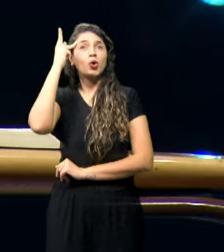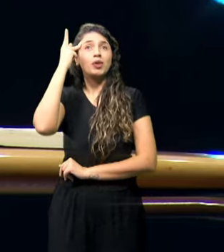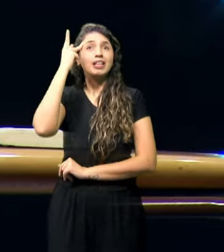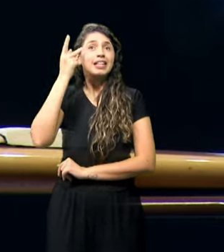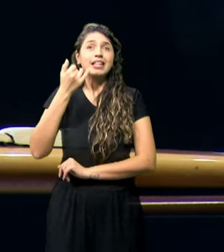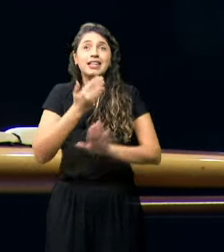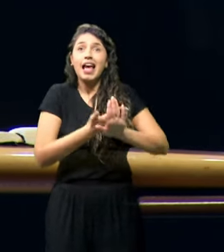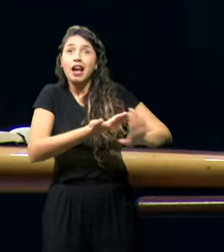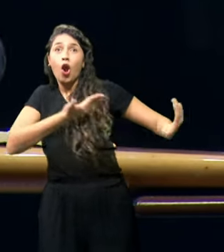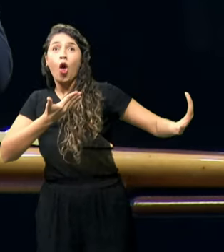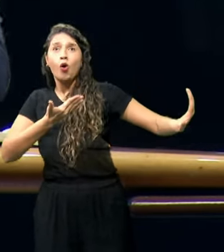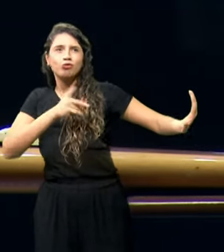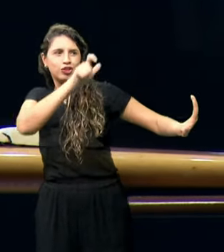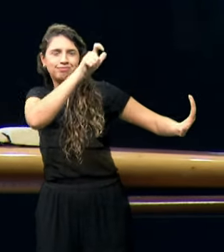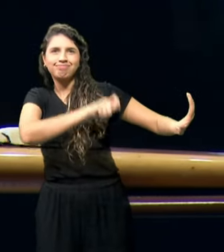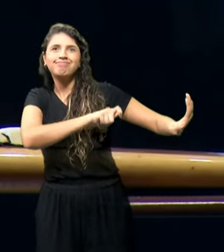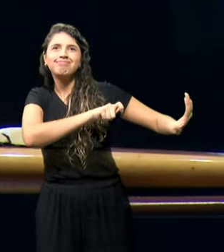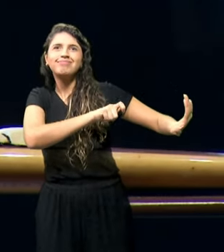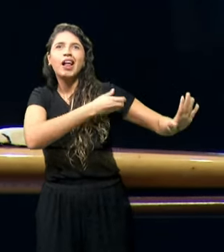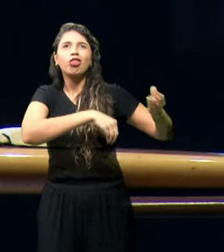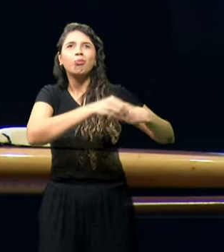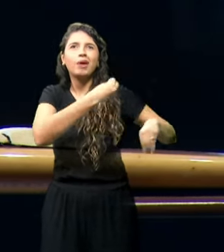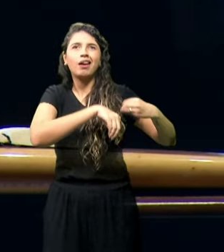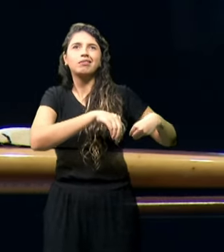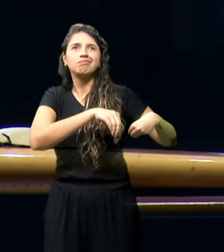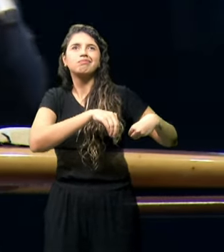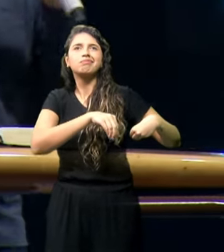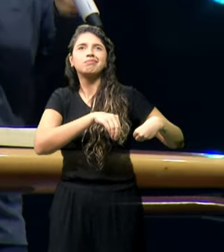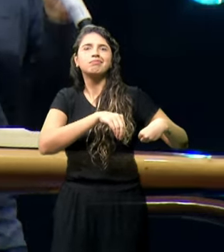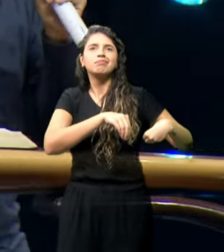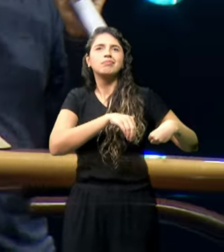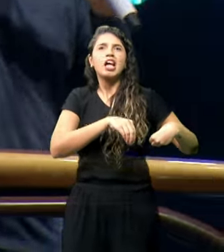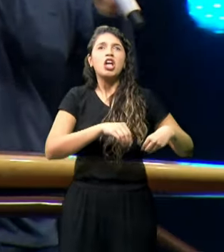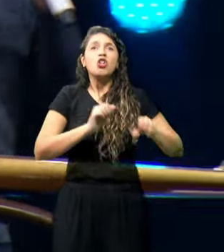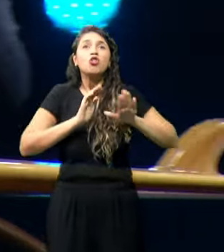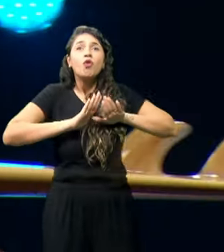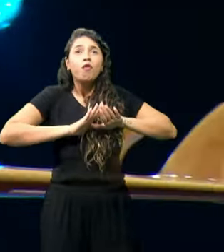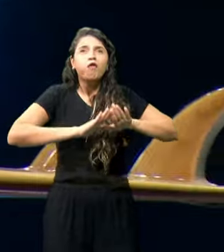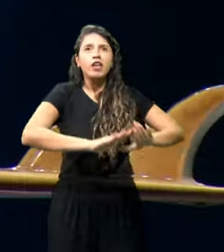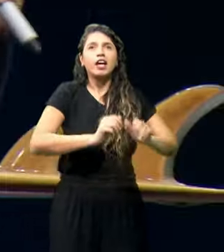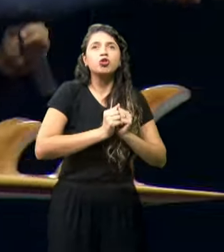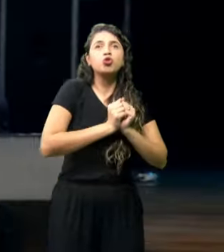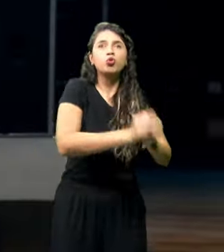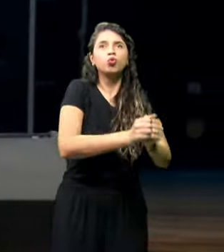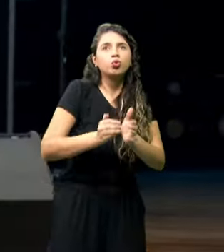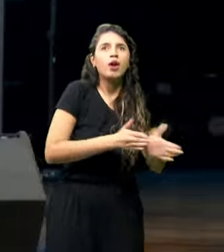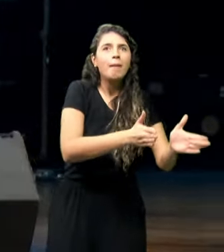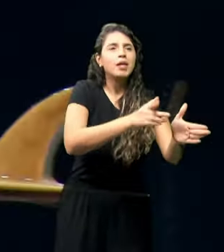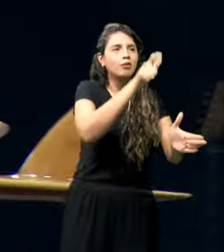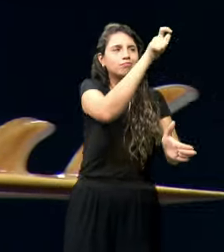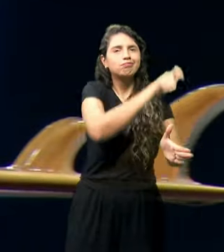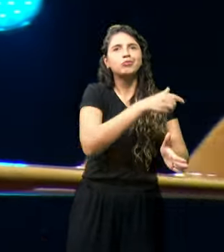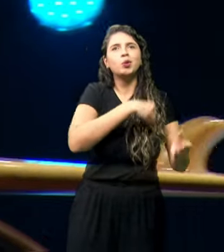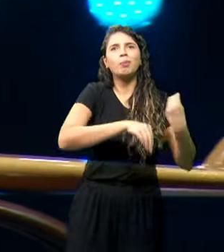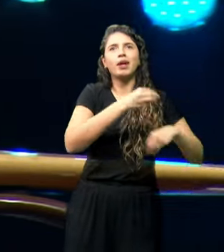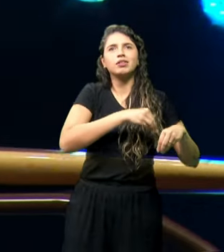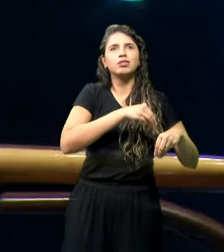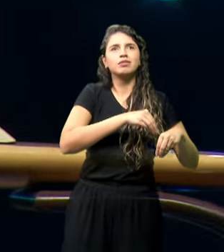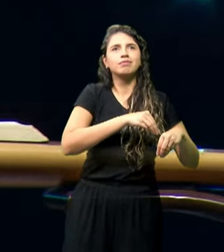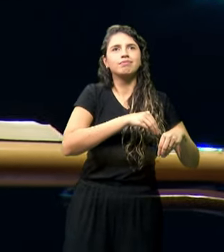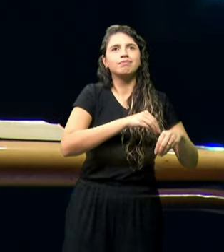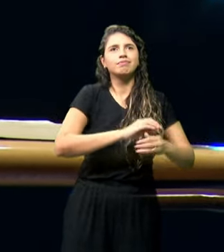conselho. Ele está aqui no caminho dele, mas está ouvindo o outro. Não se detém no caminho de pecadores. Já deixou o seu caminho para andar segundo o